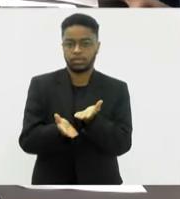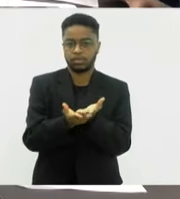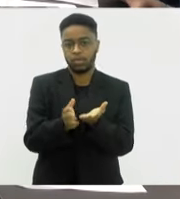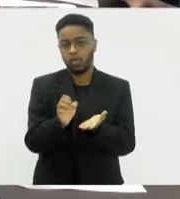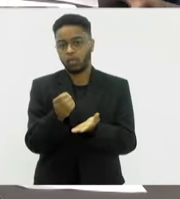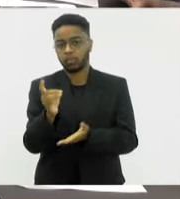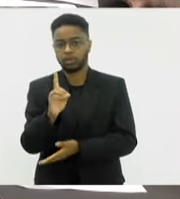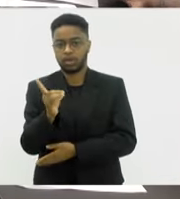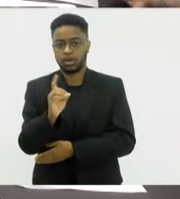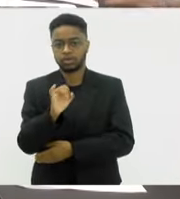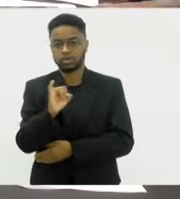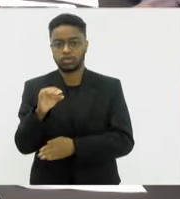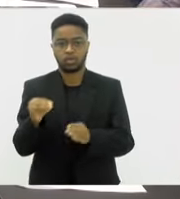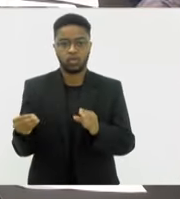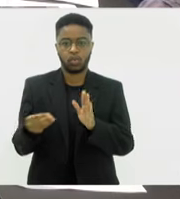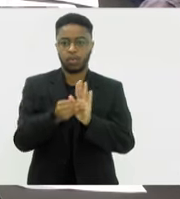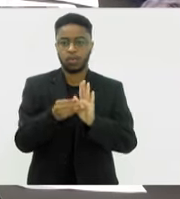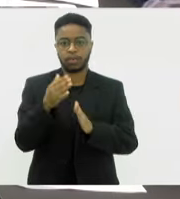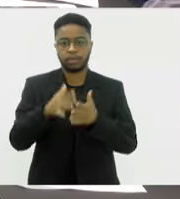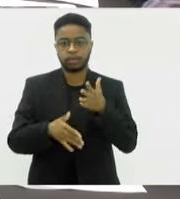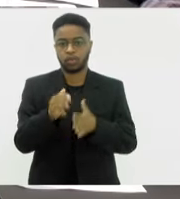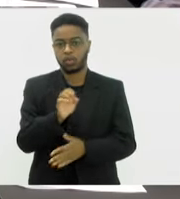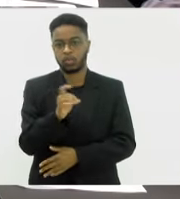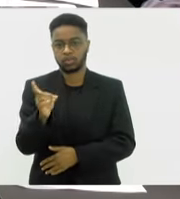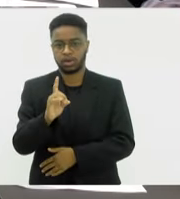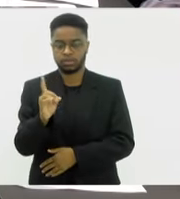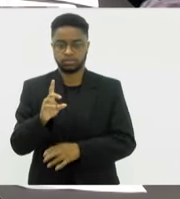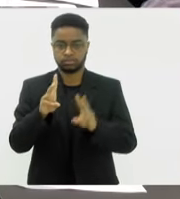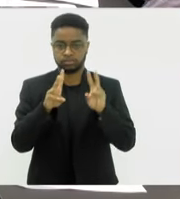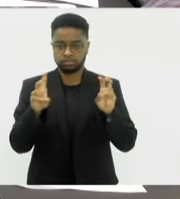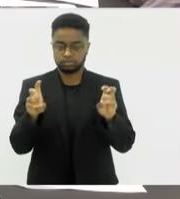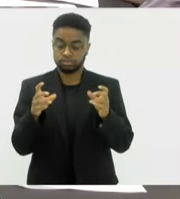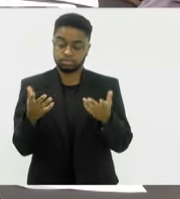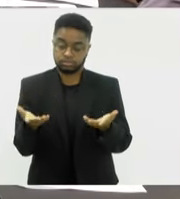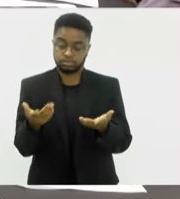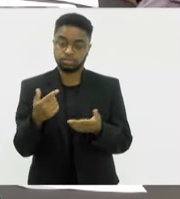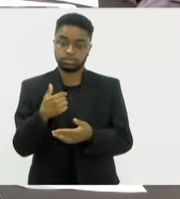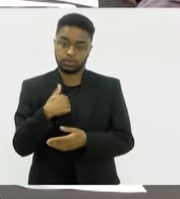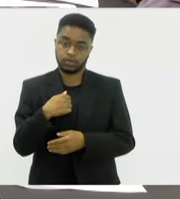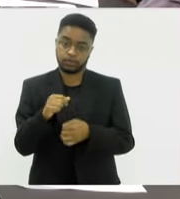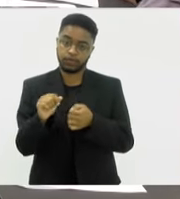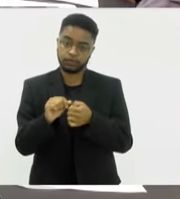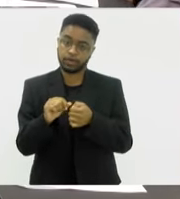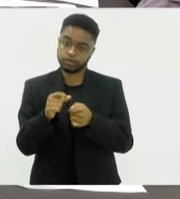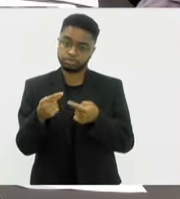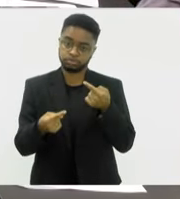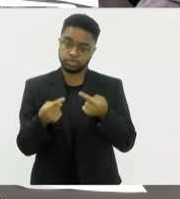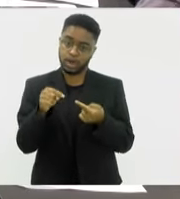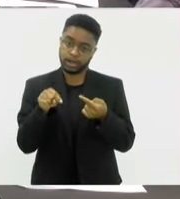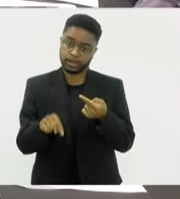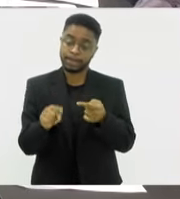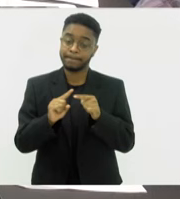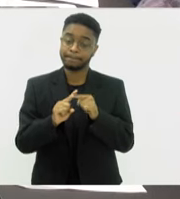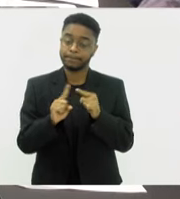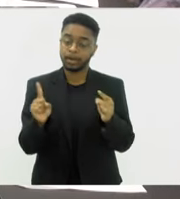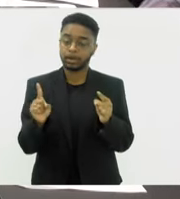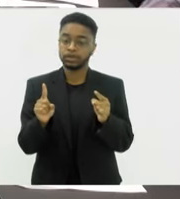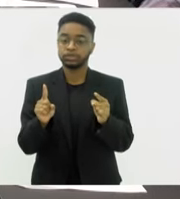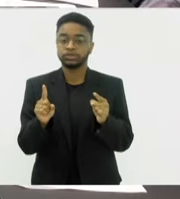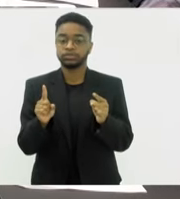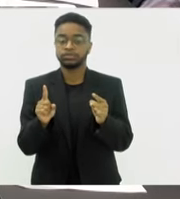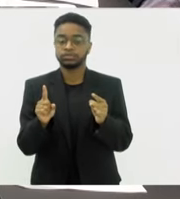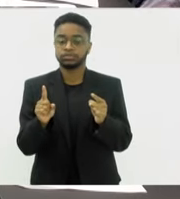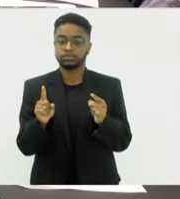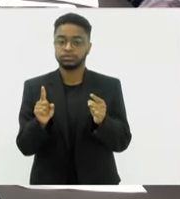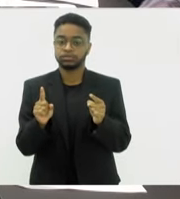ou não, da prejudicabilidade ou não da matéria. E faria com tranquilidade a discussão aqui, mas considero